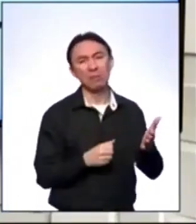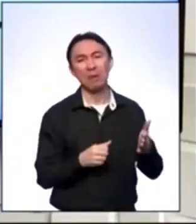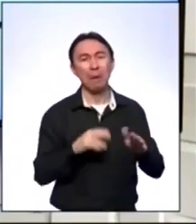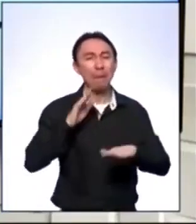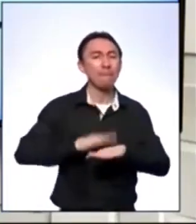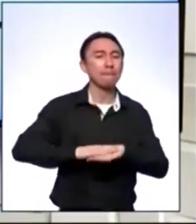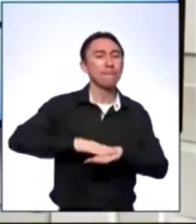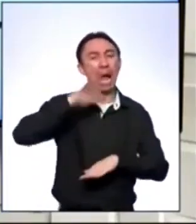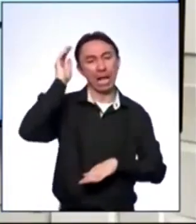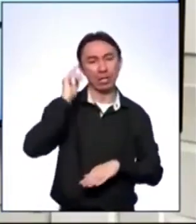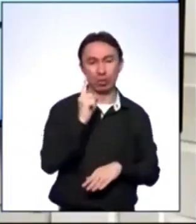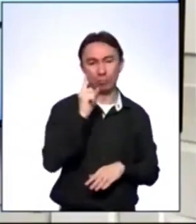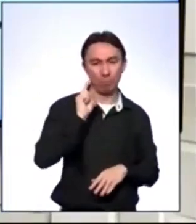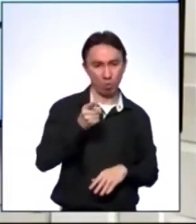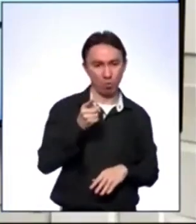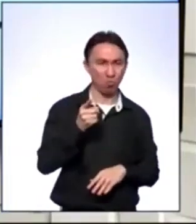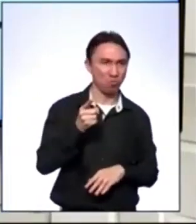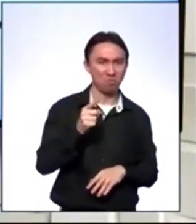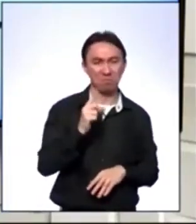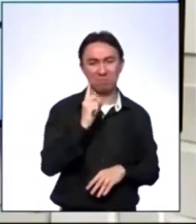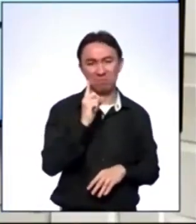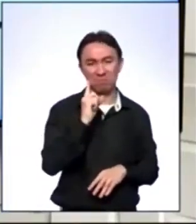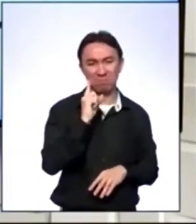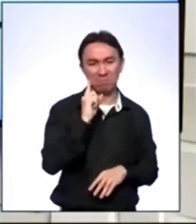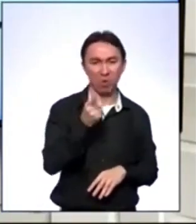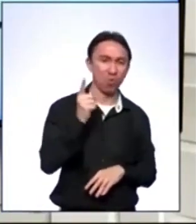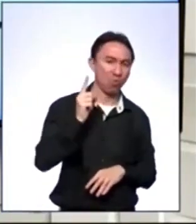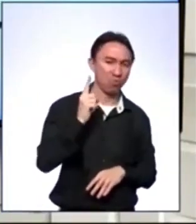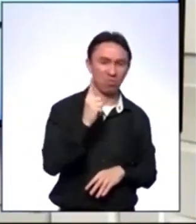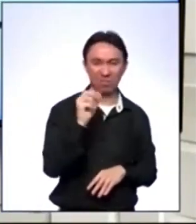tenho muita certeza disso, tá? Mas